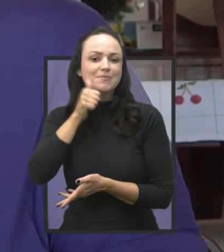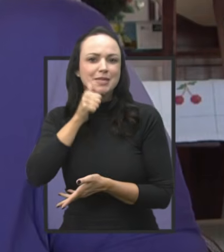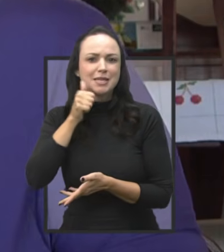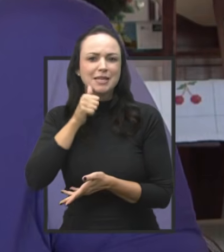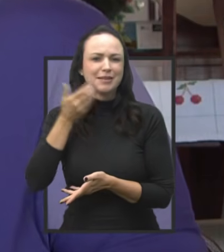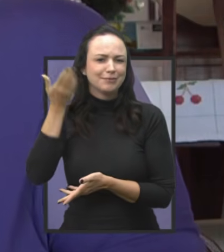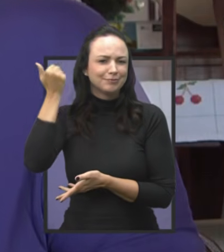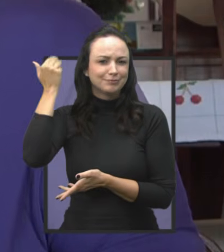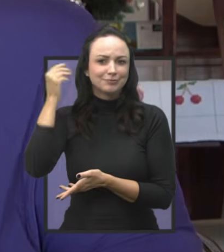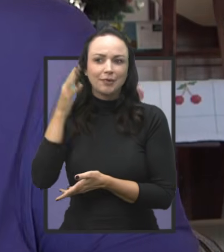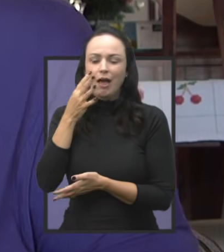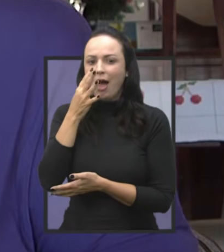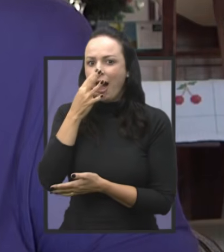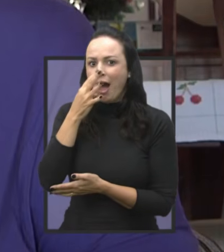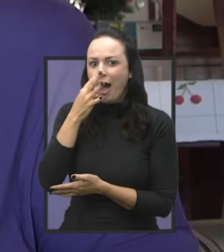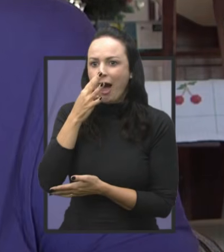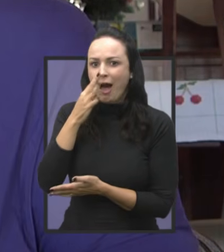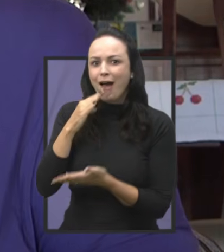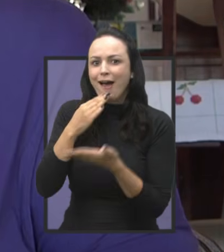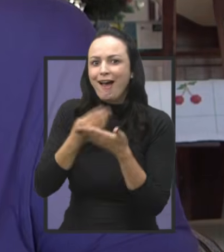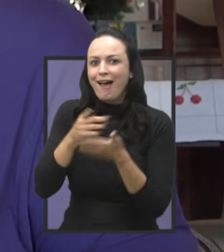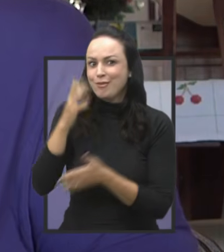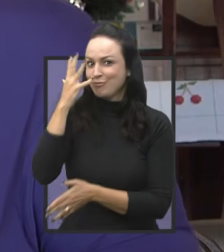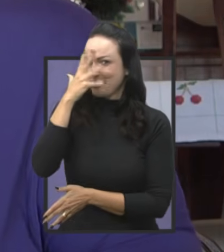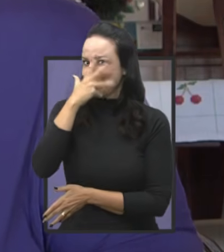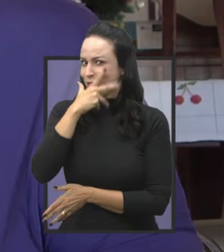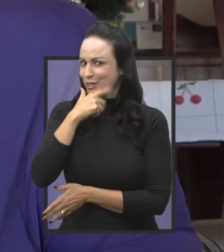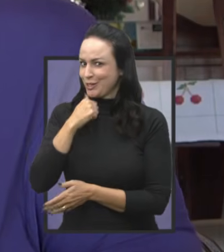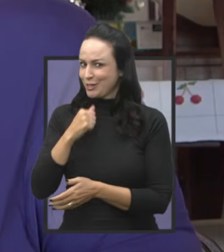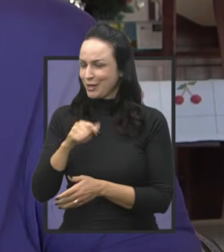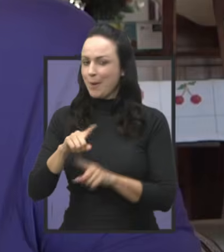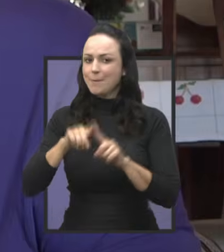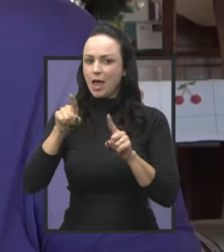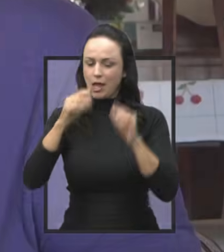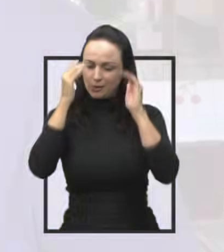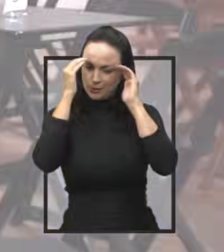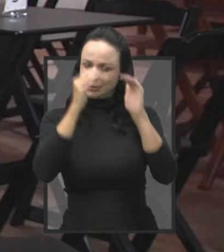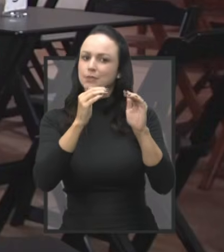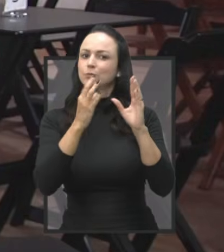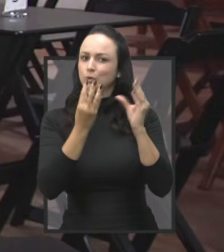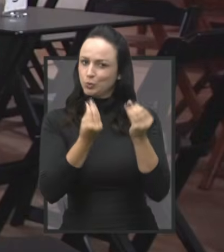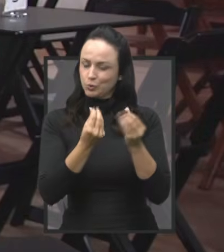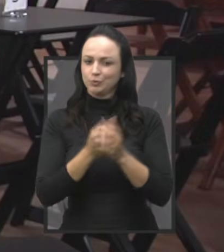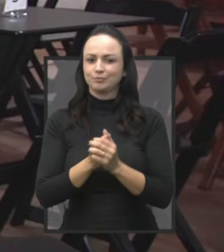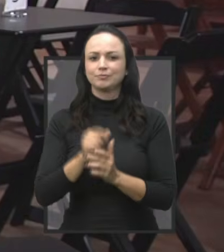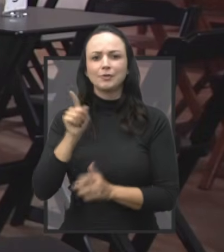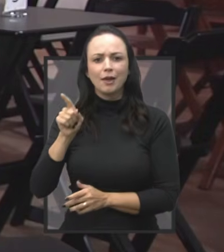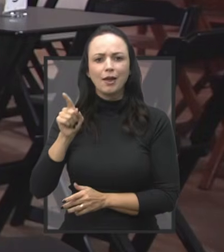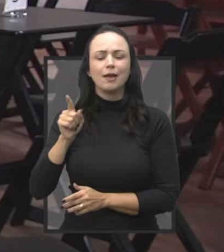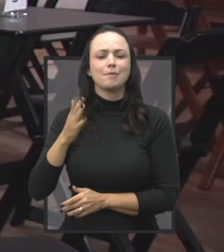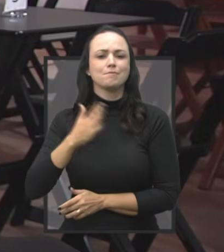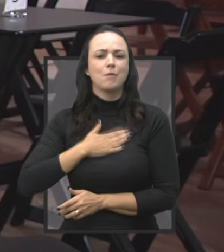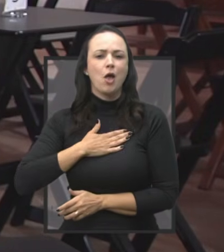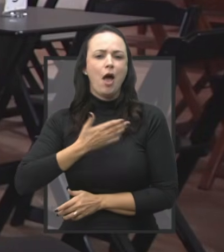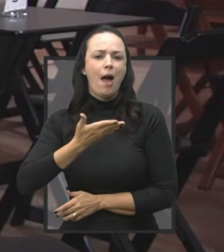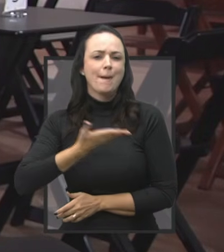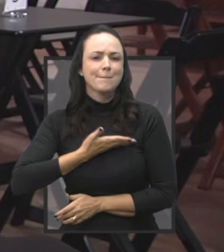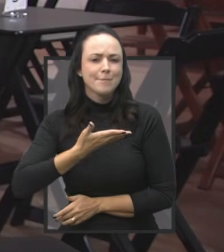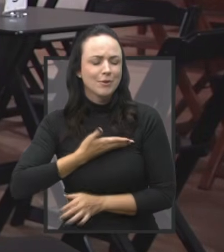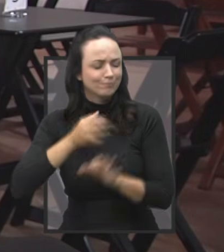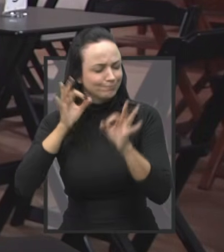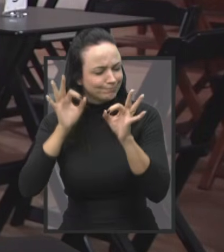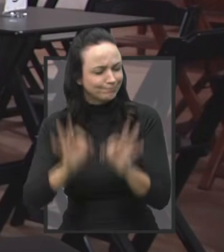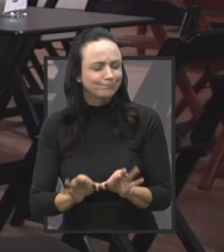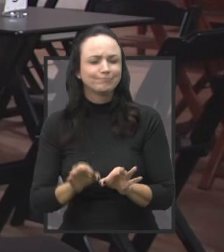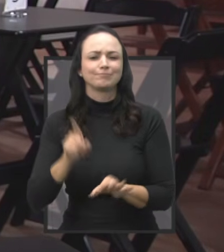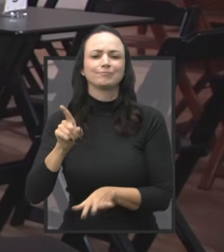mocinhas da época ficavam encantadas com ele. Mas ele era muito respeitador. Zé Maria foi meu amigo, amigo